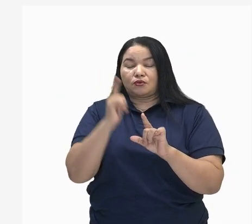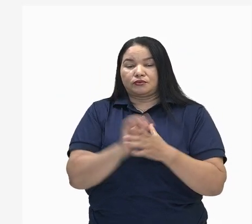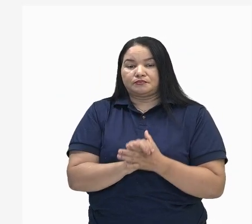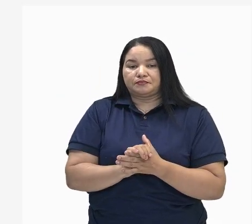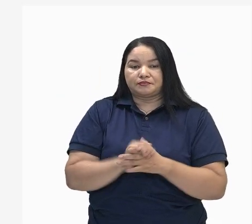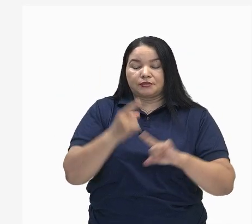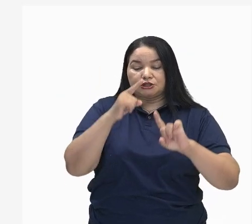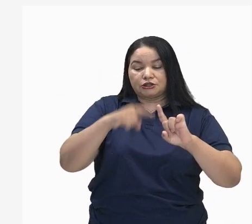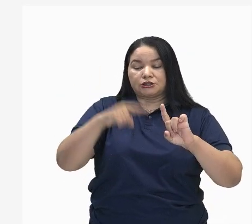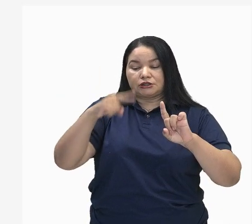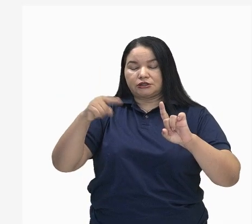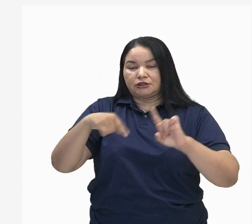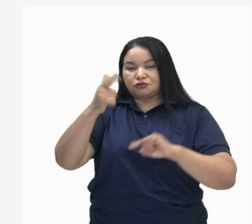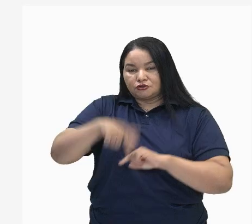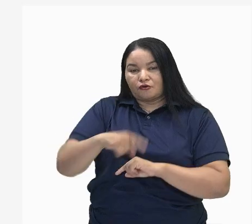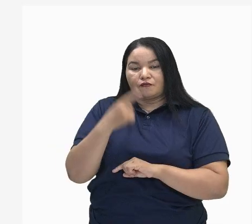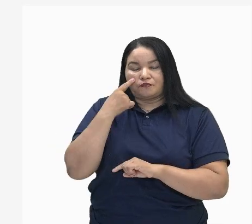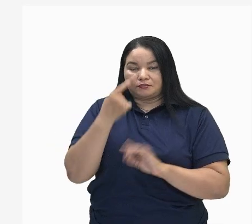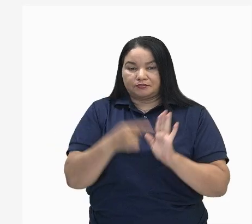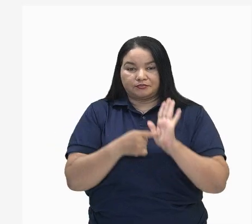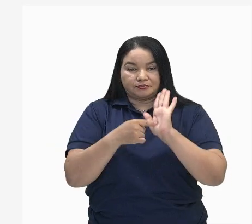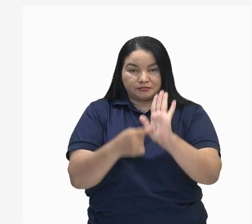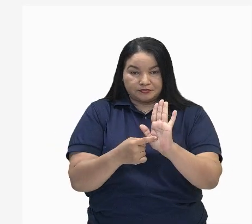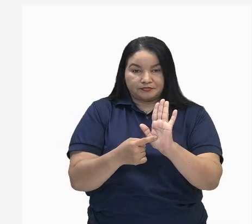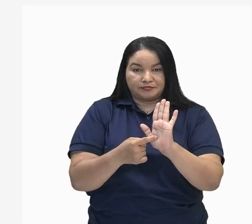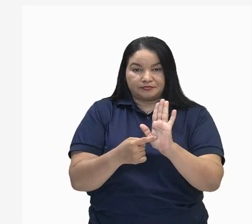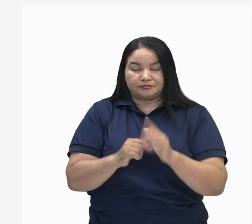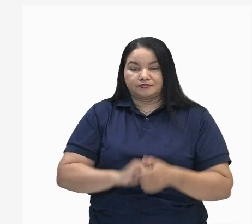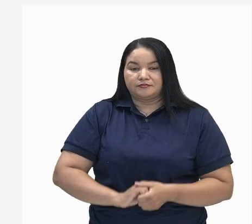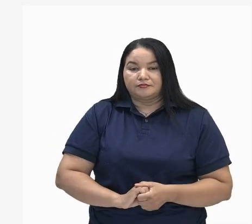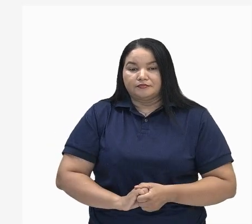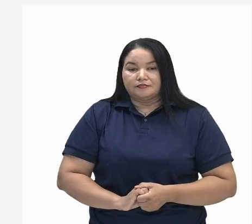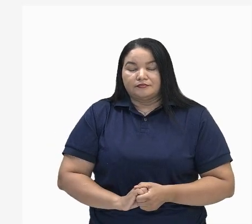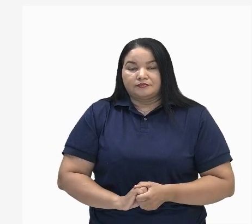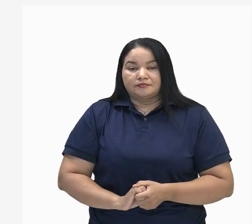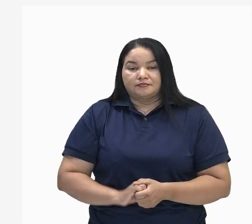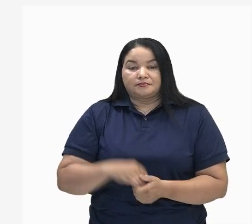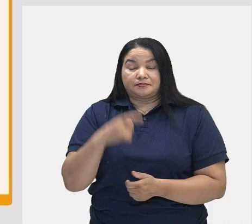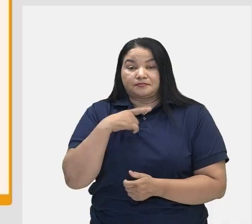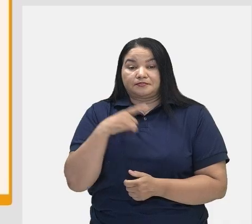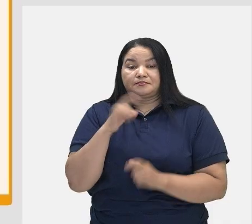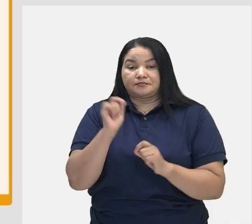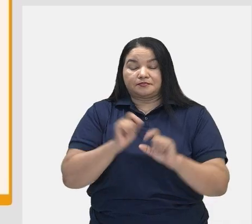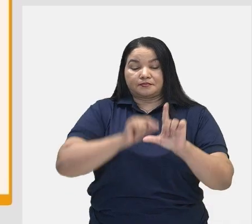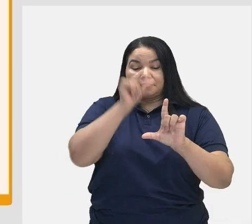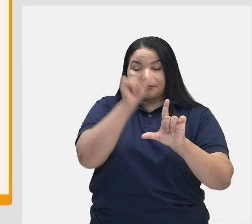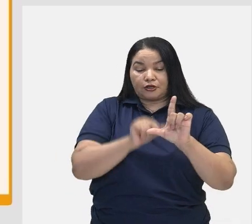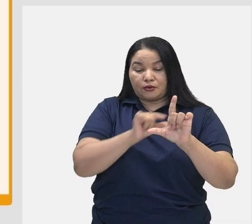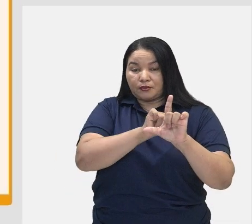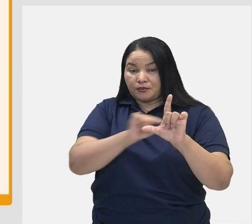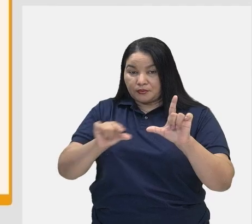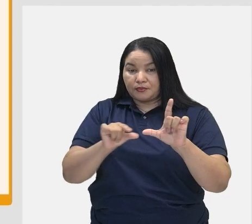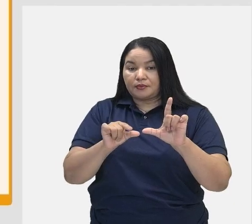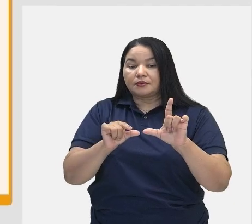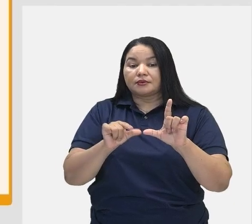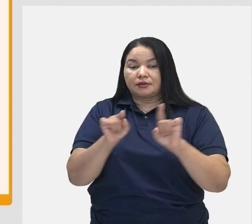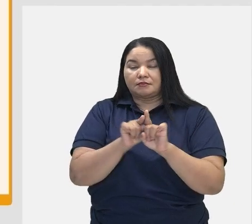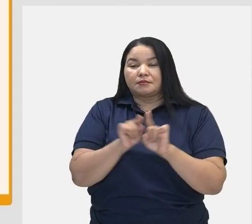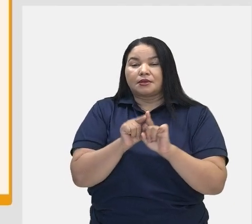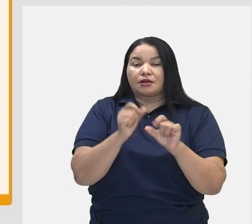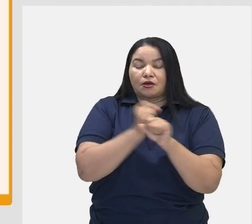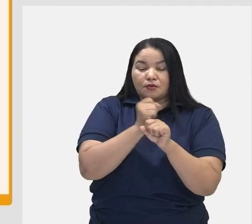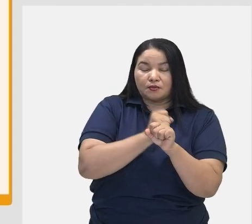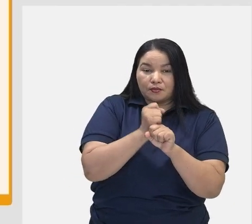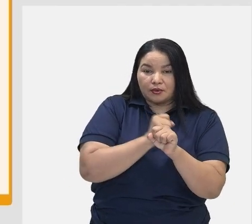aqui novamente o VT do gráfico de linhas, tá? Então, ele tem ali os eixos, e um dos eixos são os anos, tá?